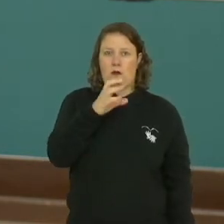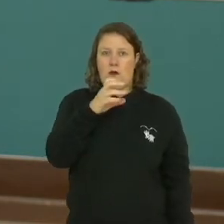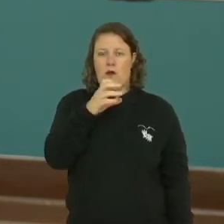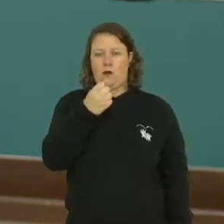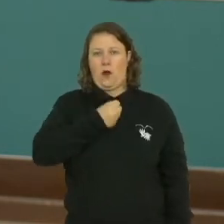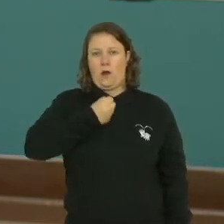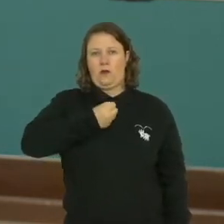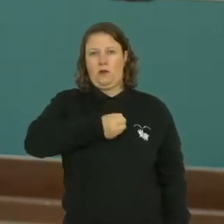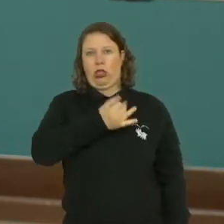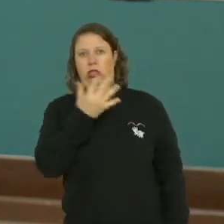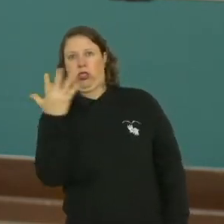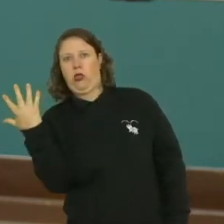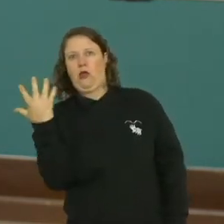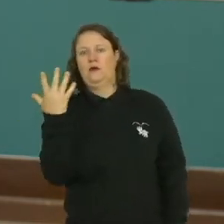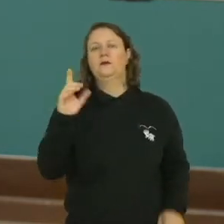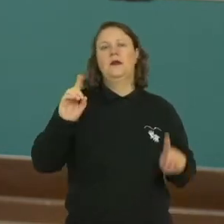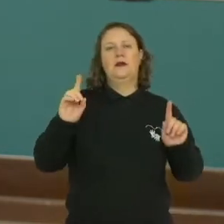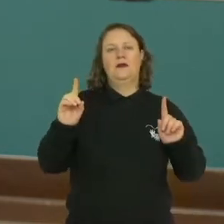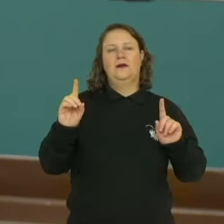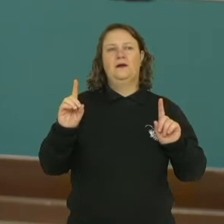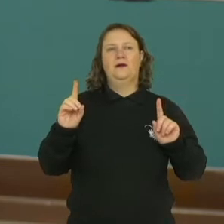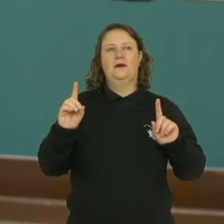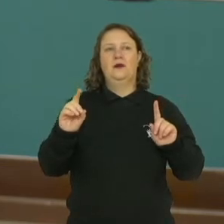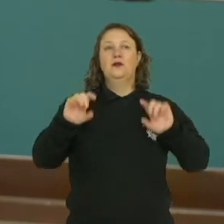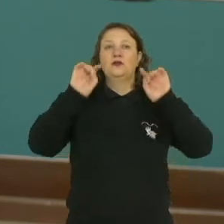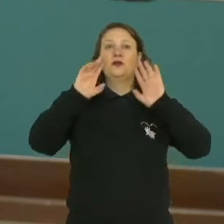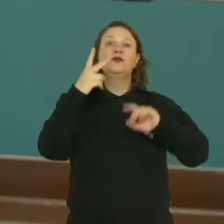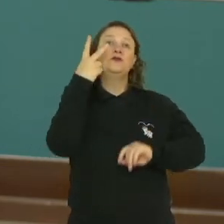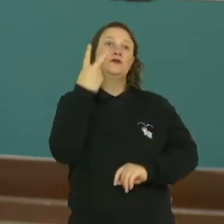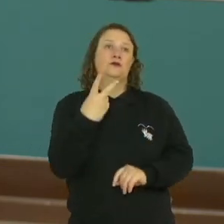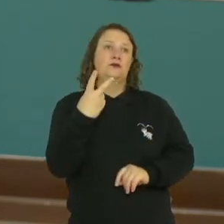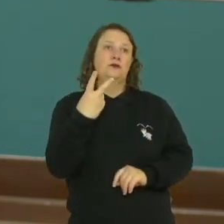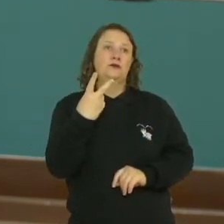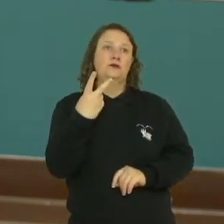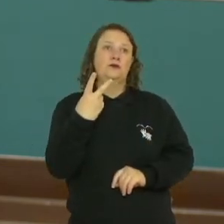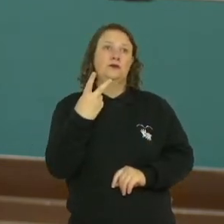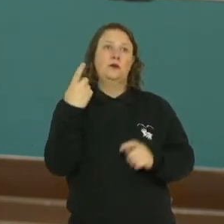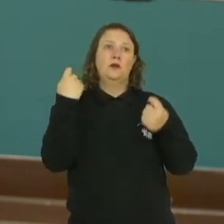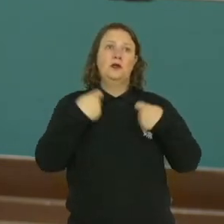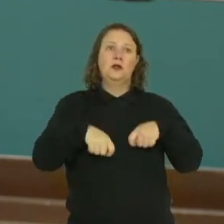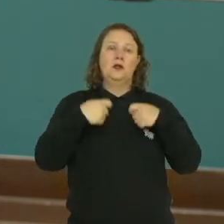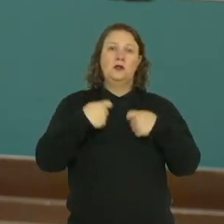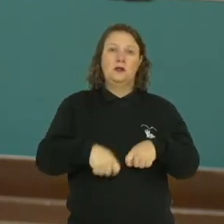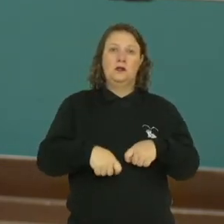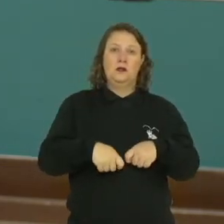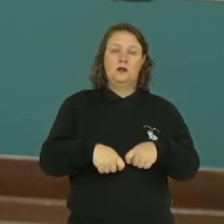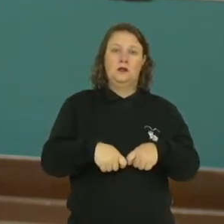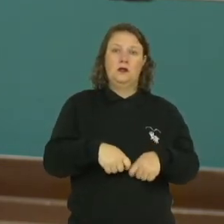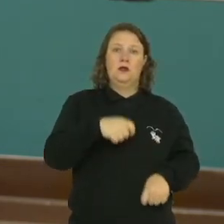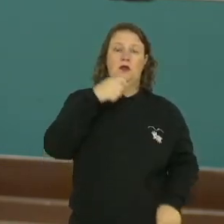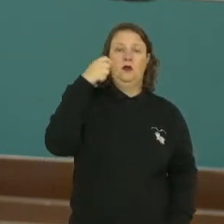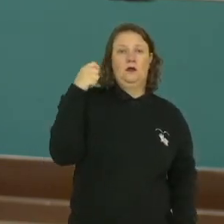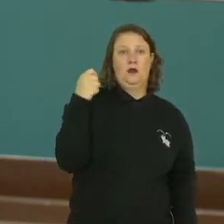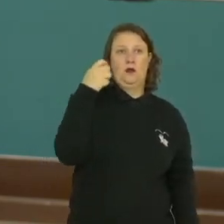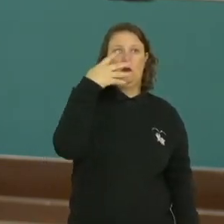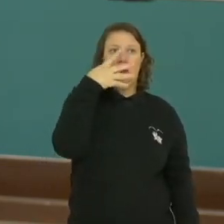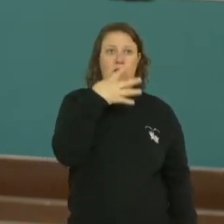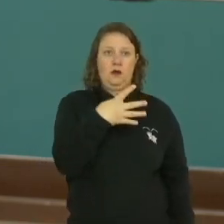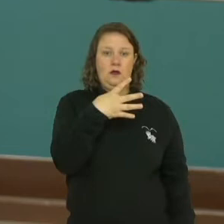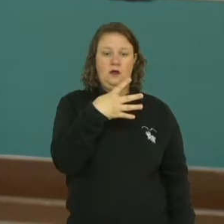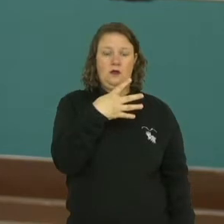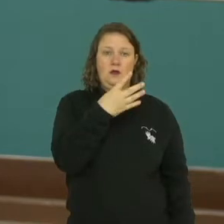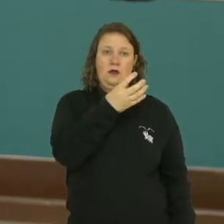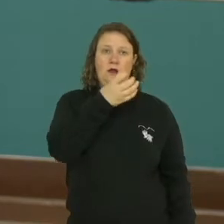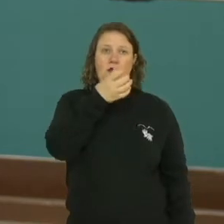Fica estranho quando a gente fala de dinheiro, são 2 casas decimais. A gente precisa de 2 números depois da vírgula. Então é como se